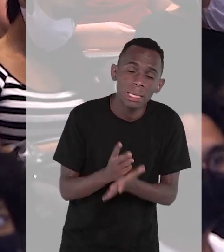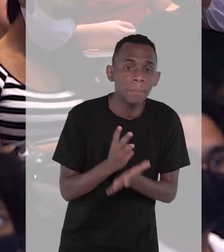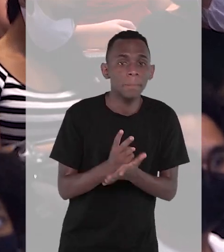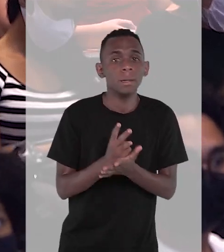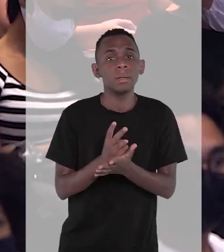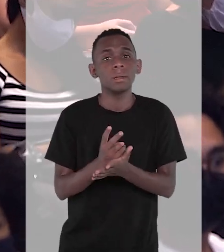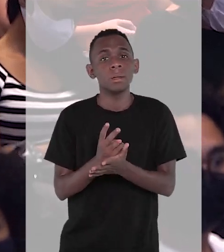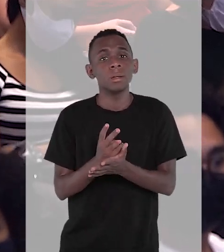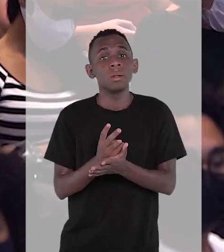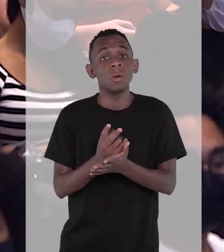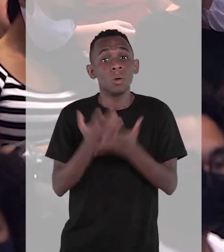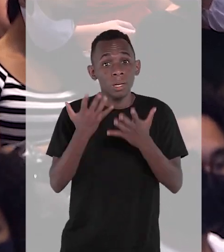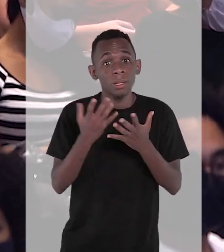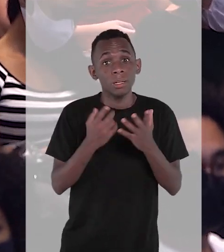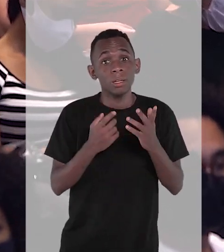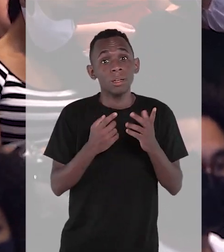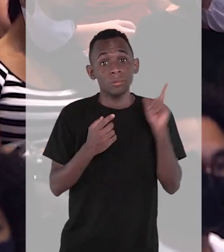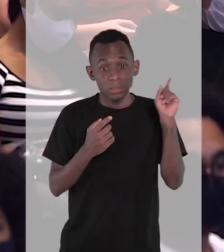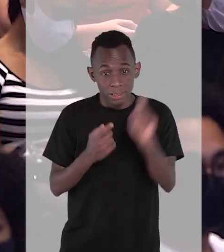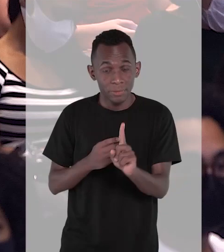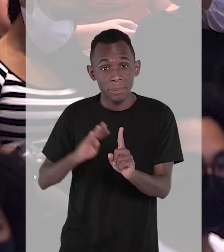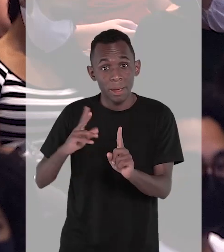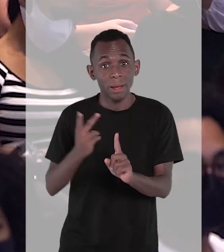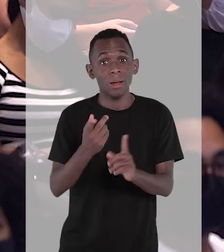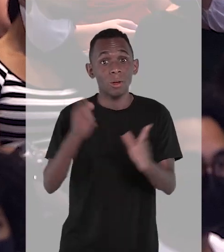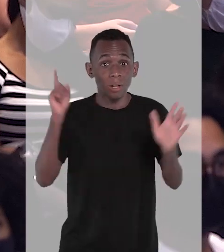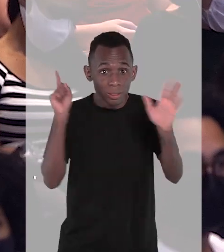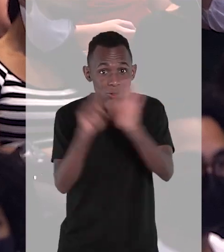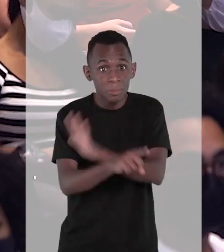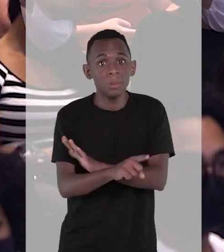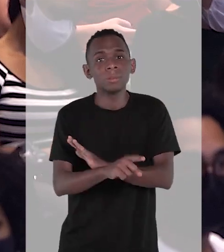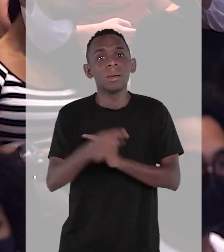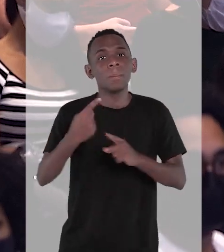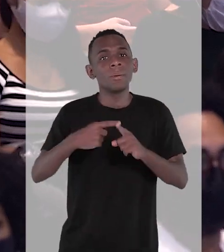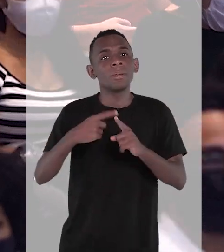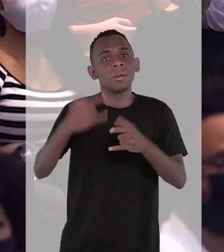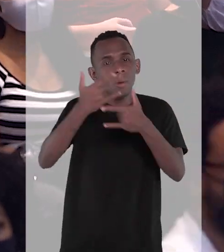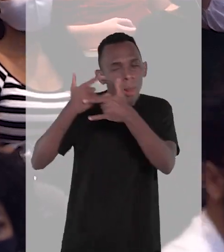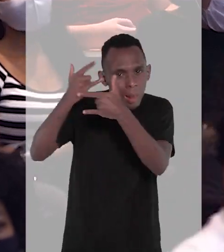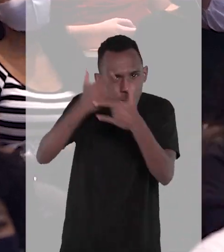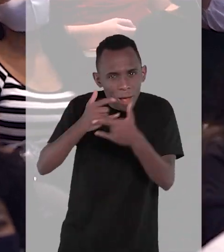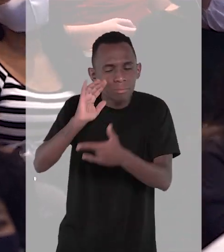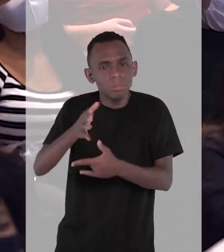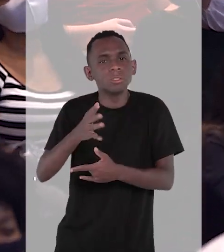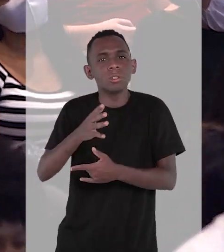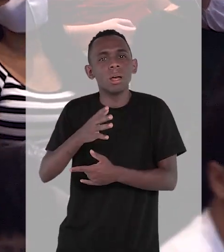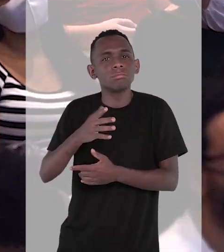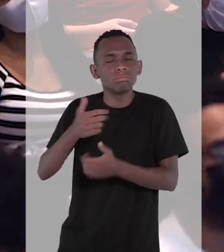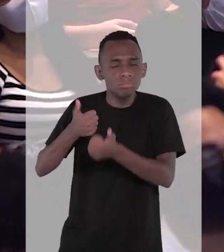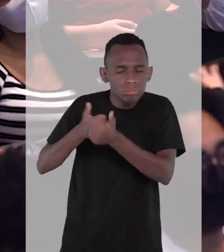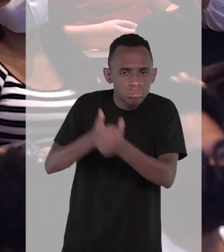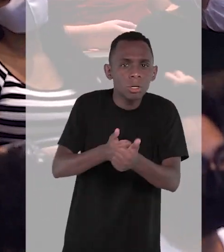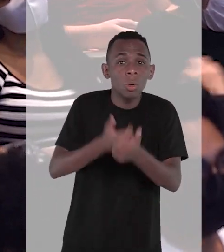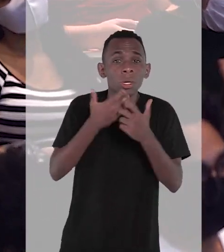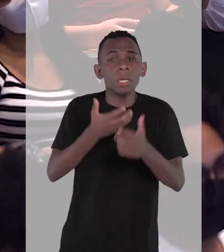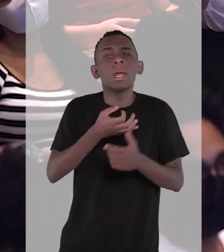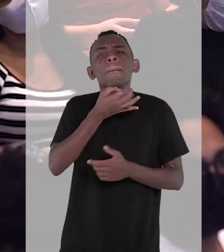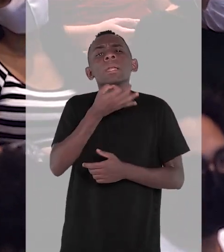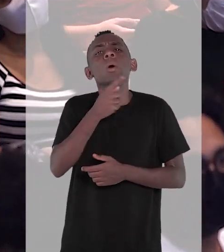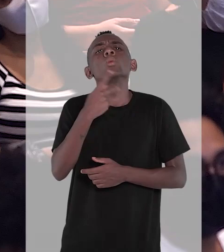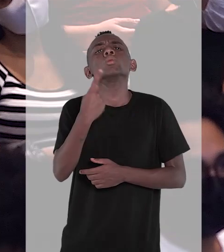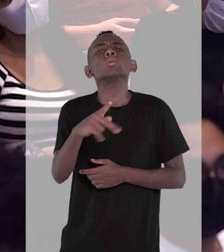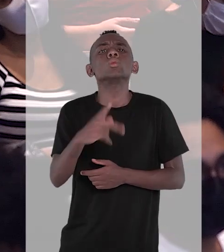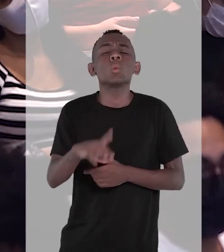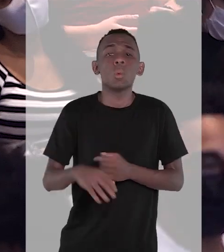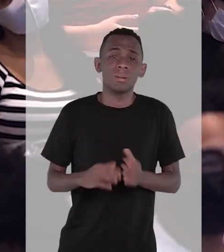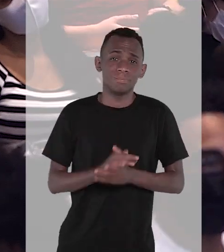sempre quis que você viesse a Belo Horizonte, que eu queria fazer essa pergunta para você, obrigado, por causa das suas lives e tal. Eu queria ver a